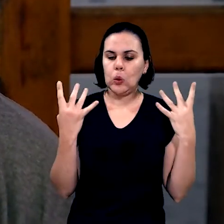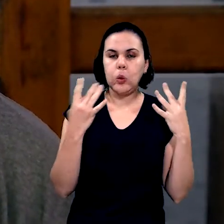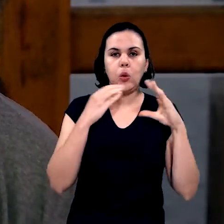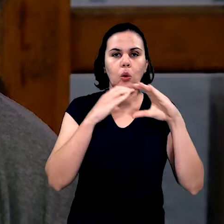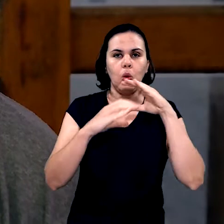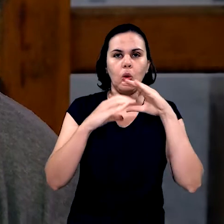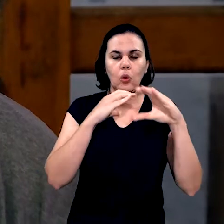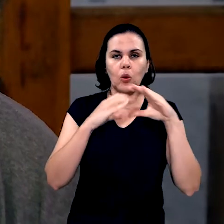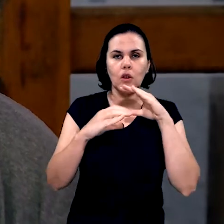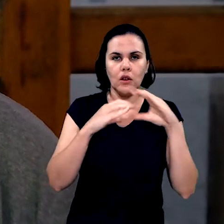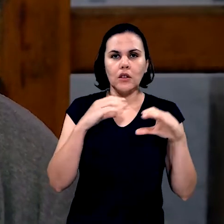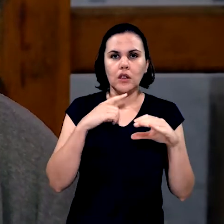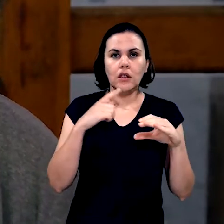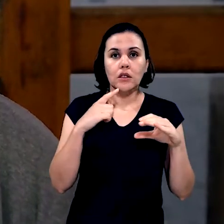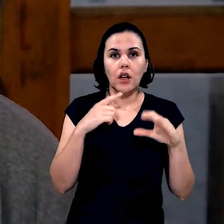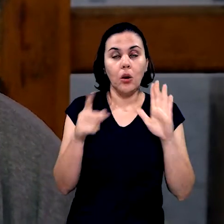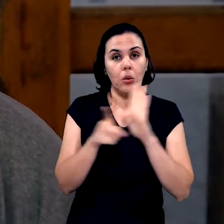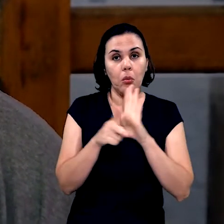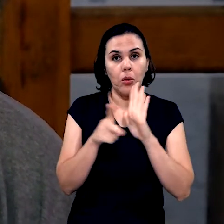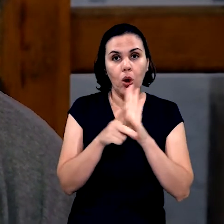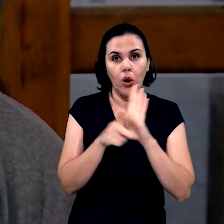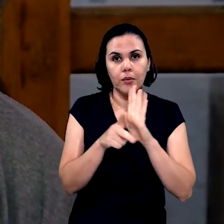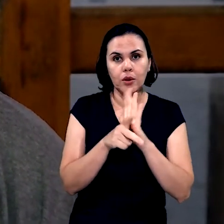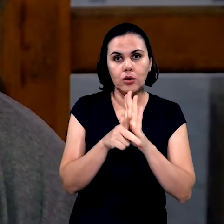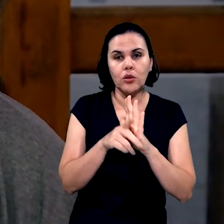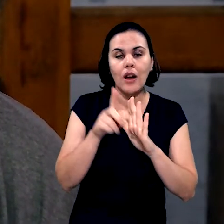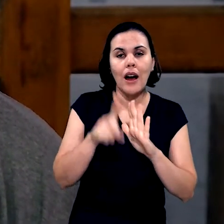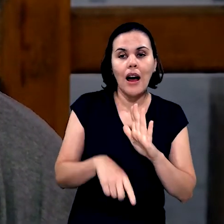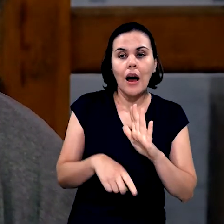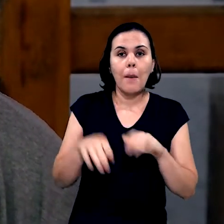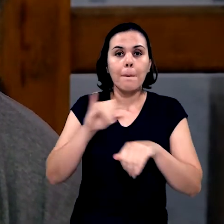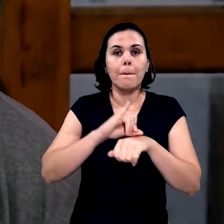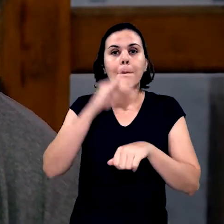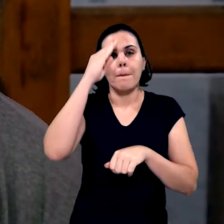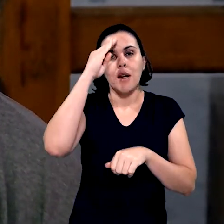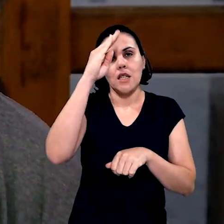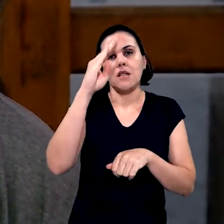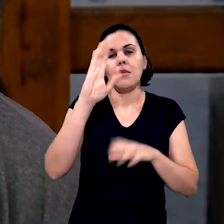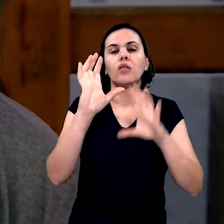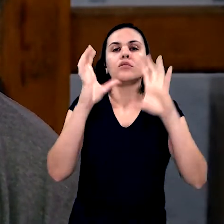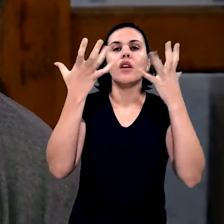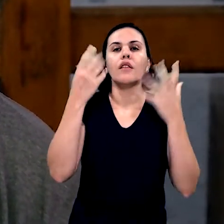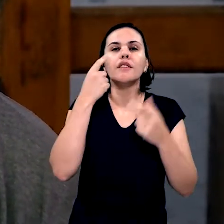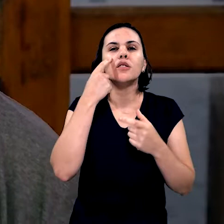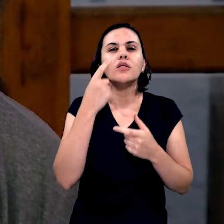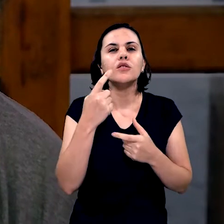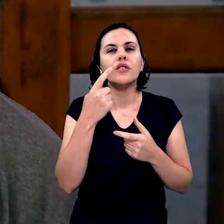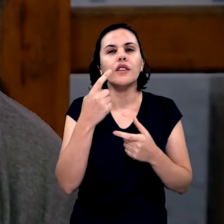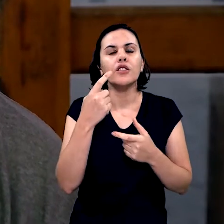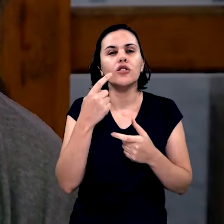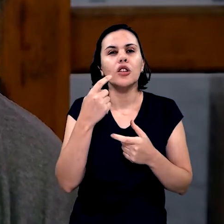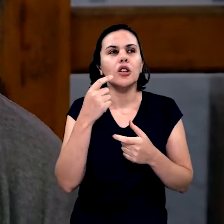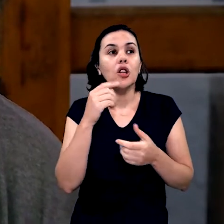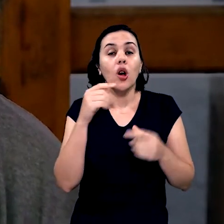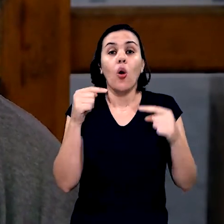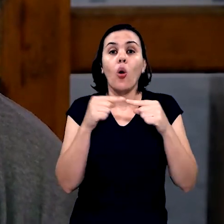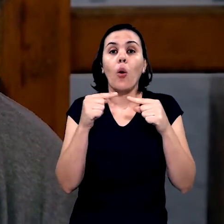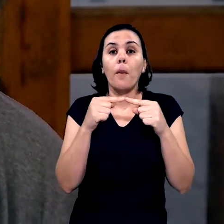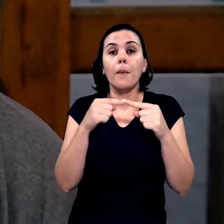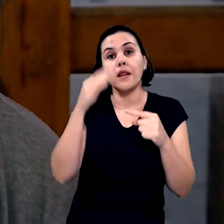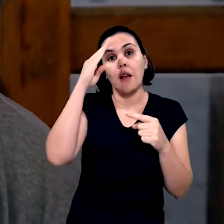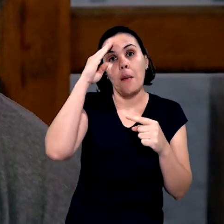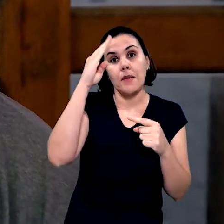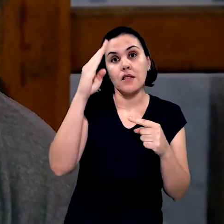entoa, como se fosse um cântico, né? E é um momento é o ápice da festa para mim no ponto de vista da fé,